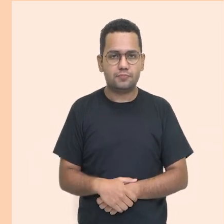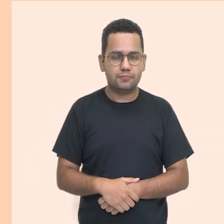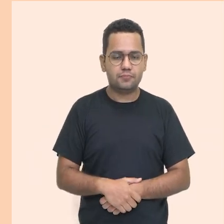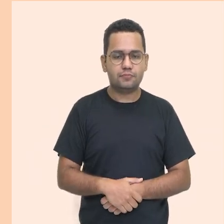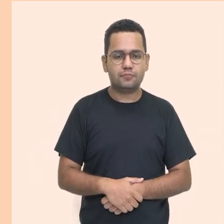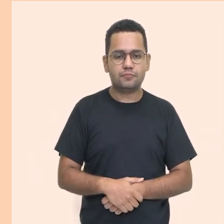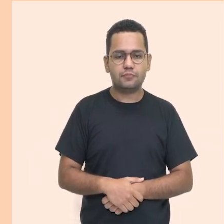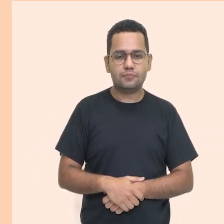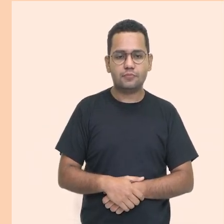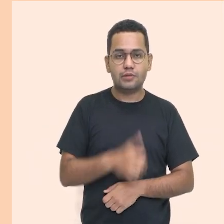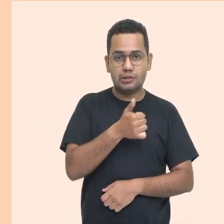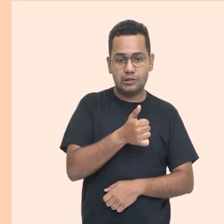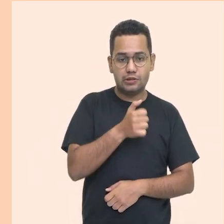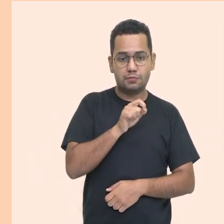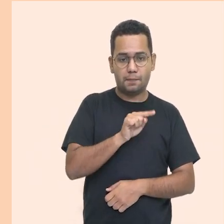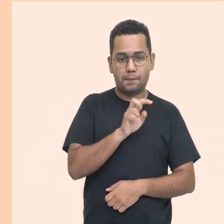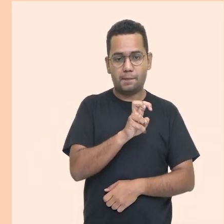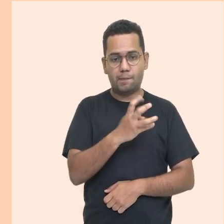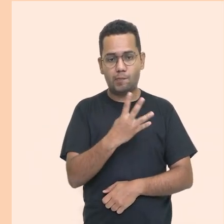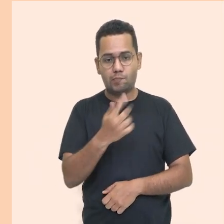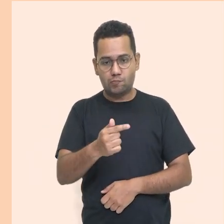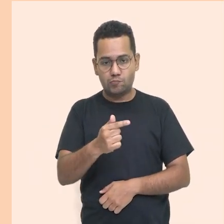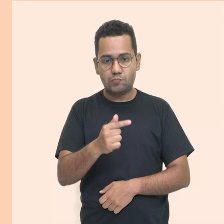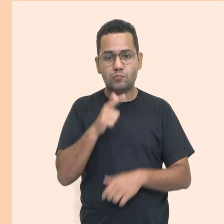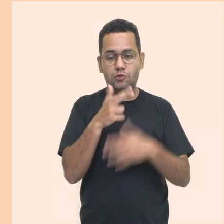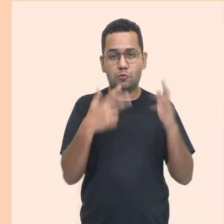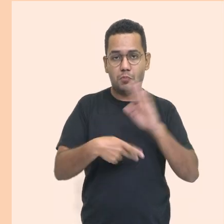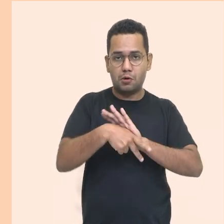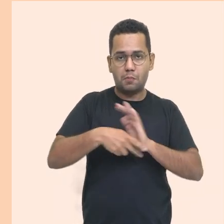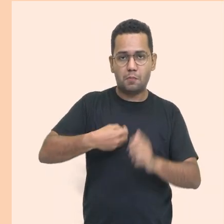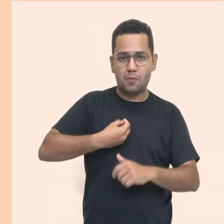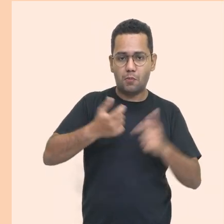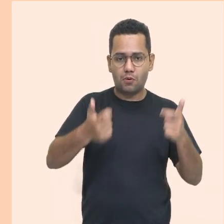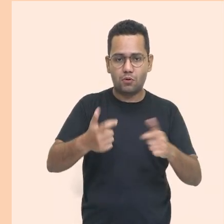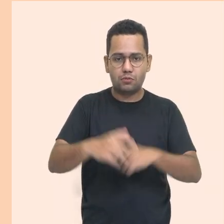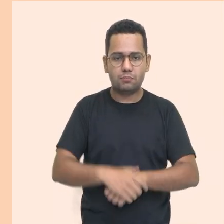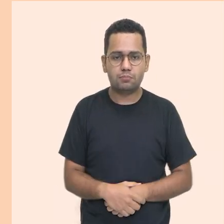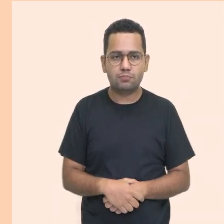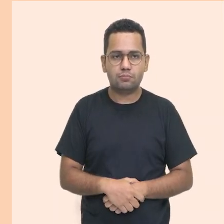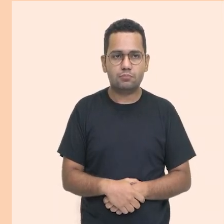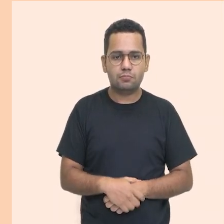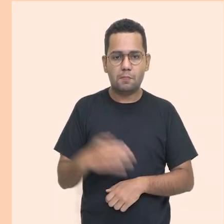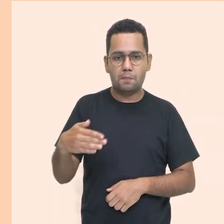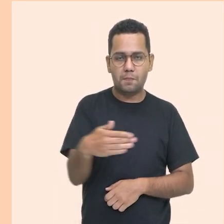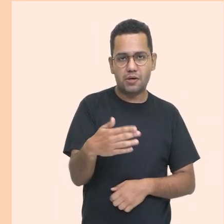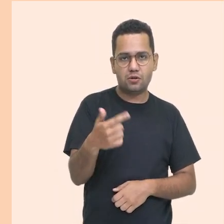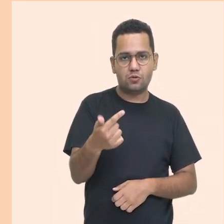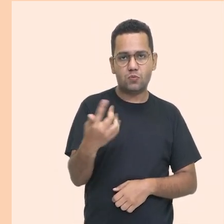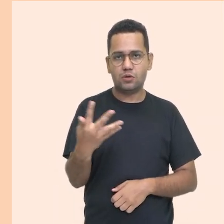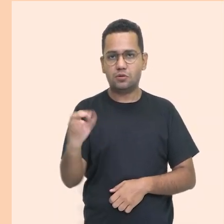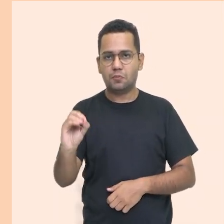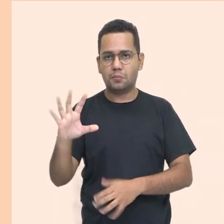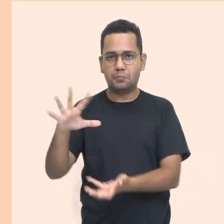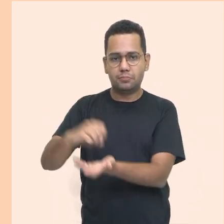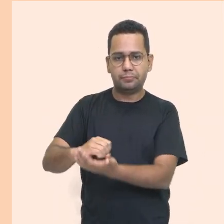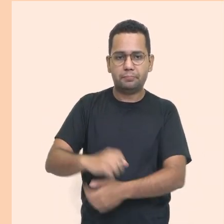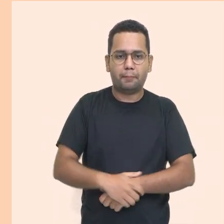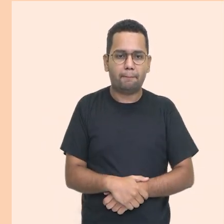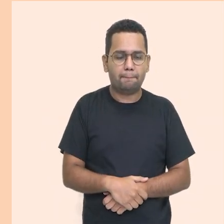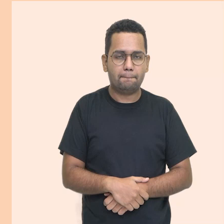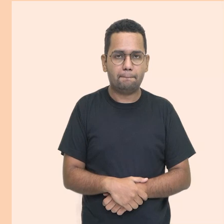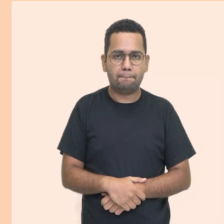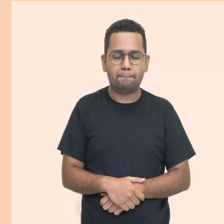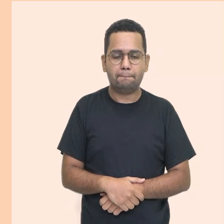5.311 espécies, né? Sendo que 1.547 são espécies endêmicas. Nós temos aí